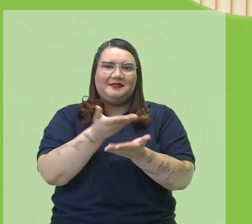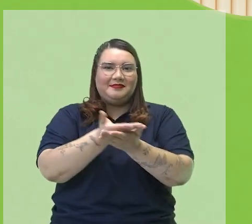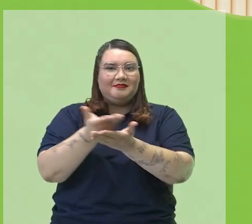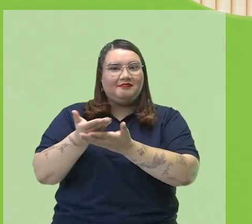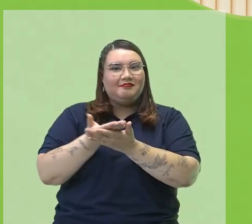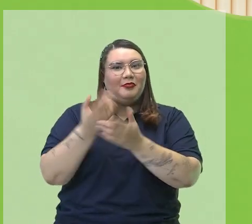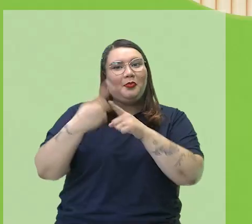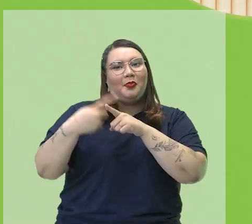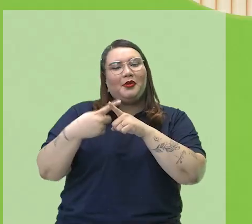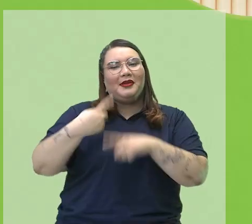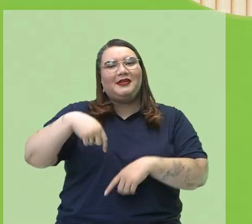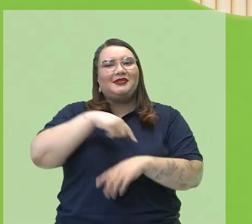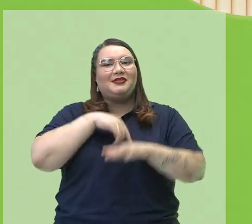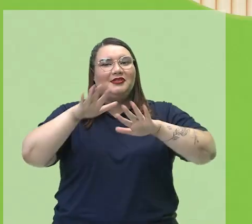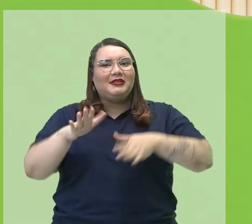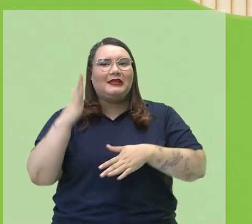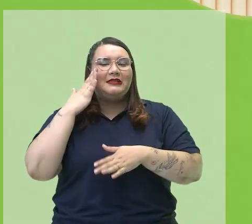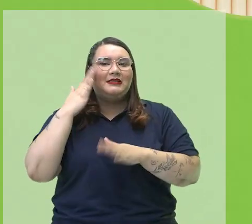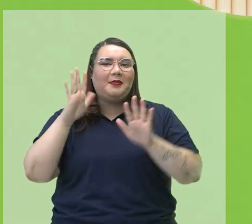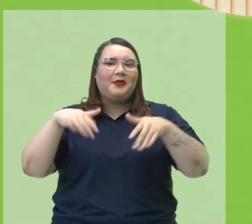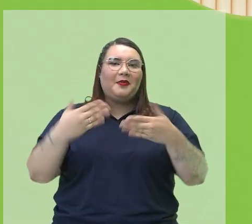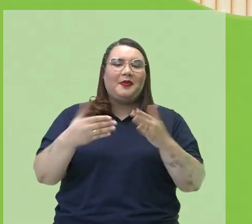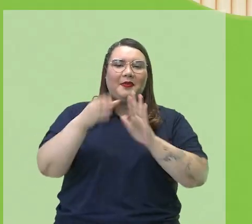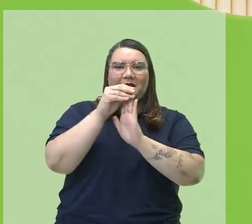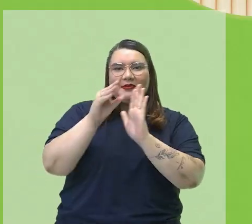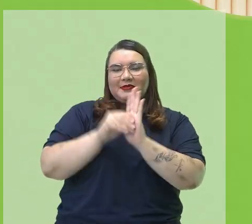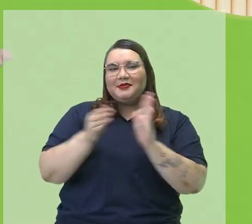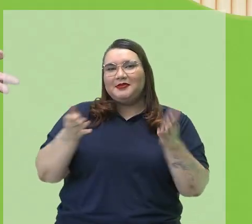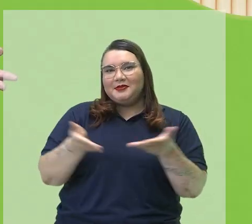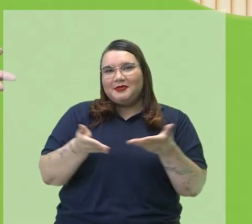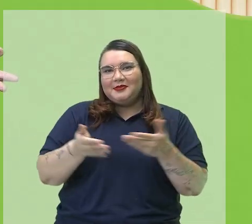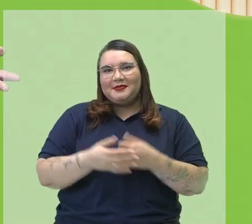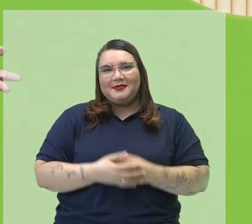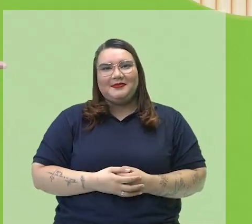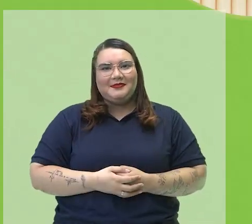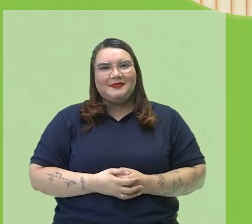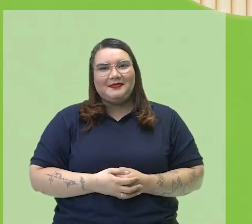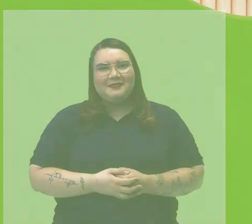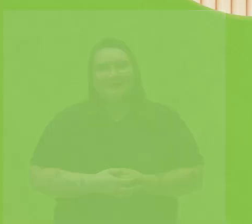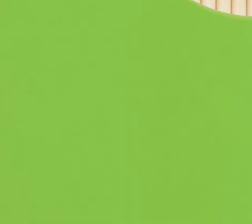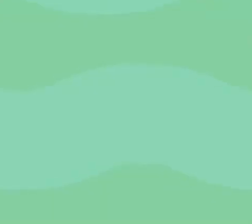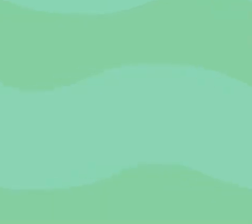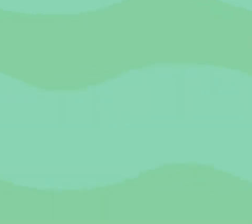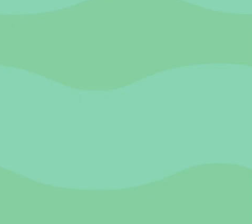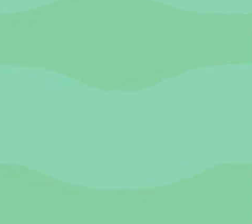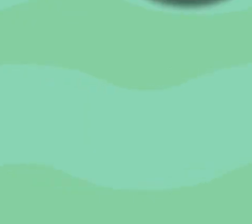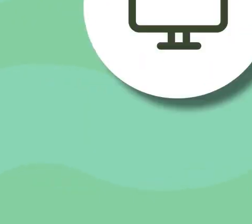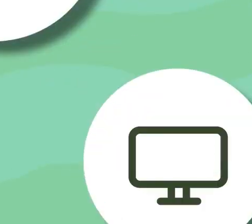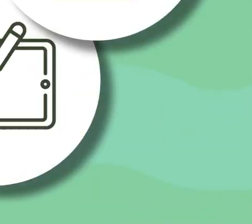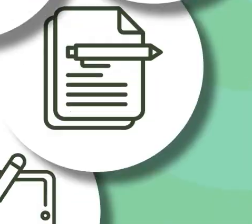que já conhecemos o nosso objeto de conhecimento, vamos à aula!